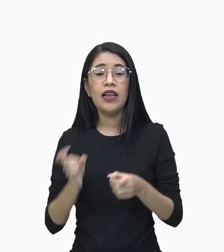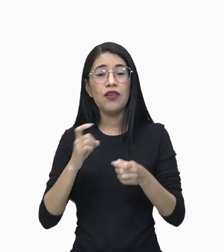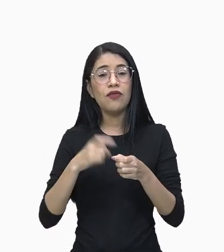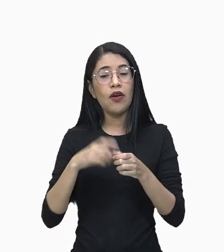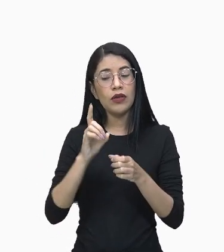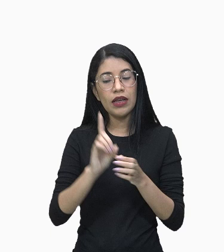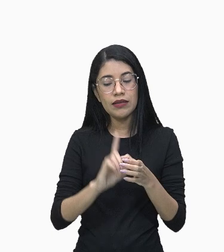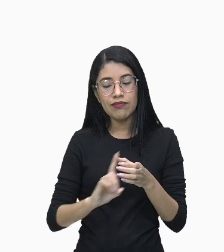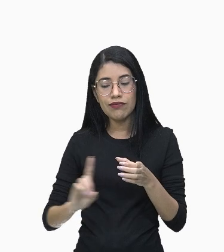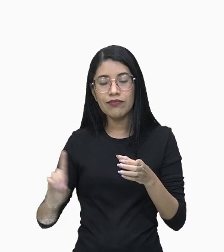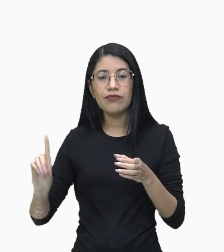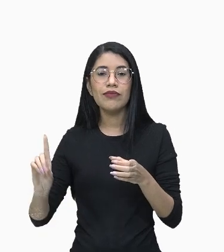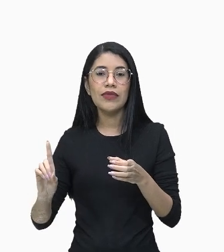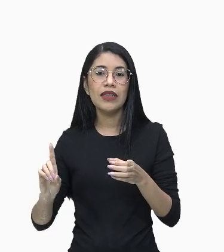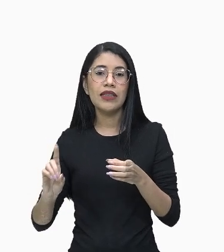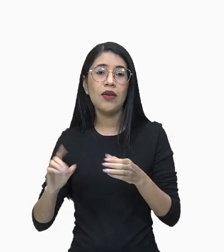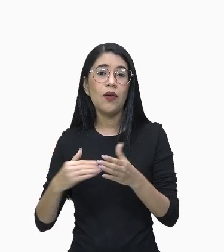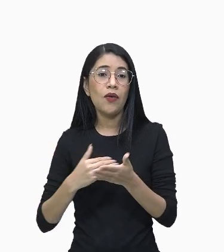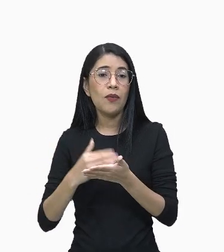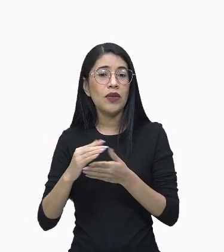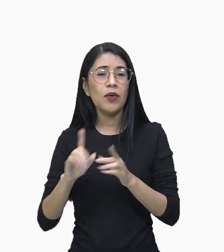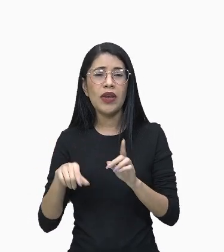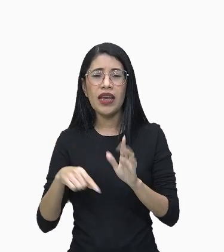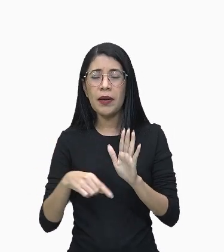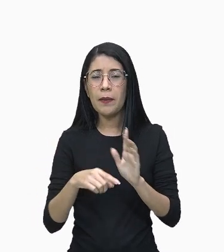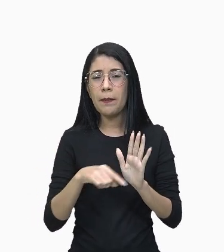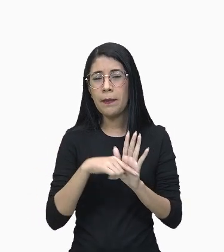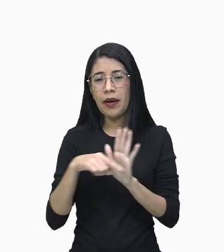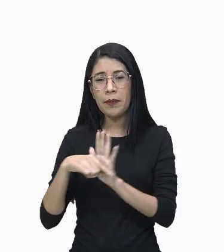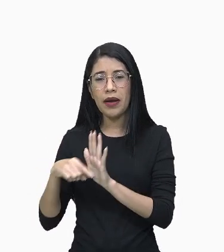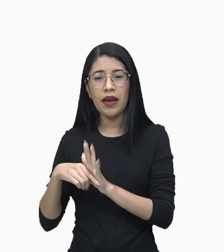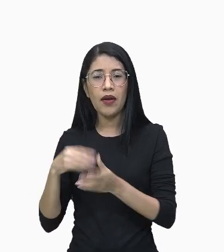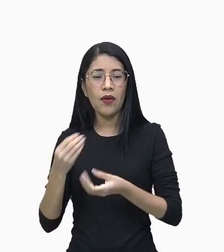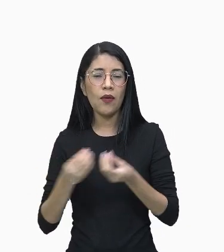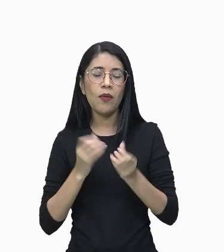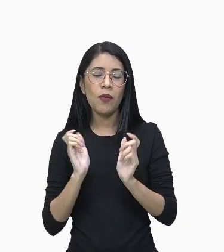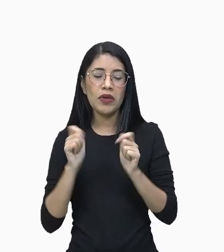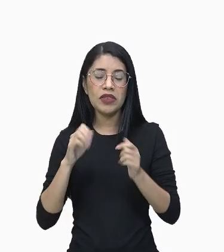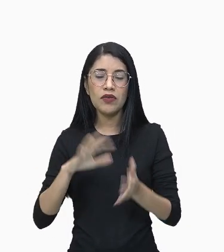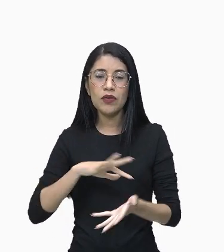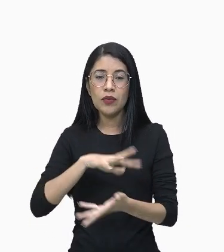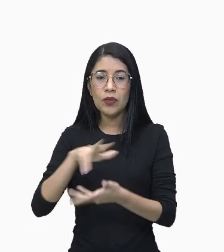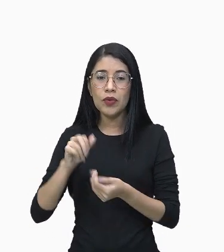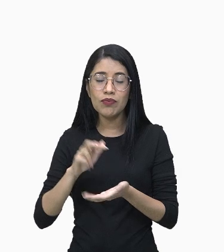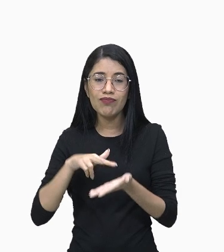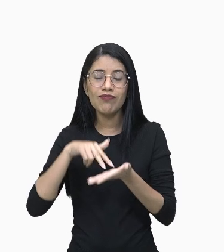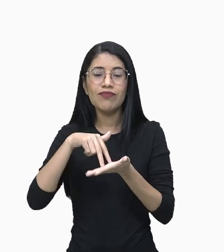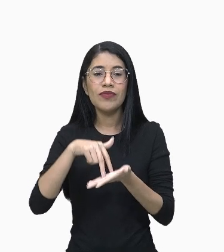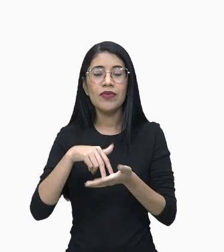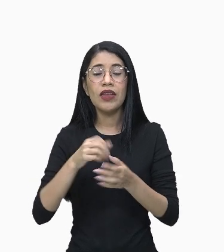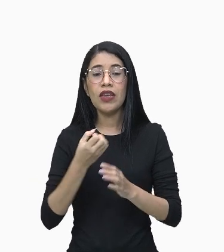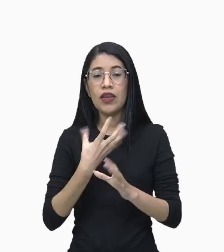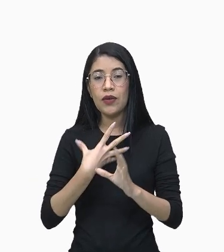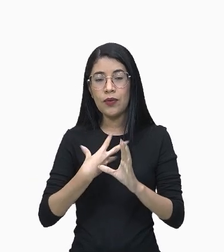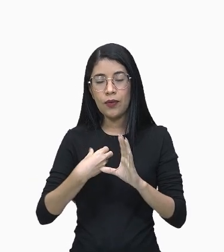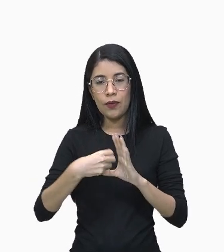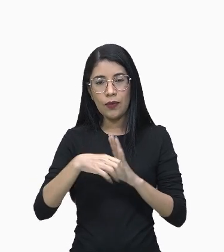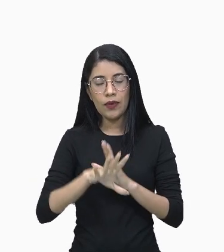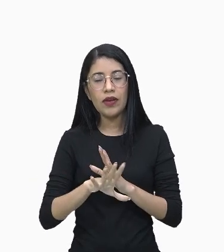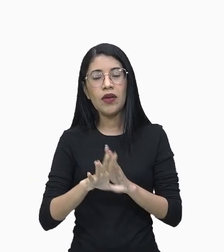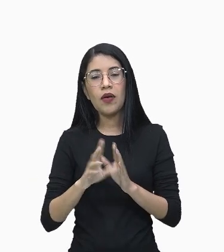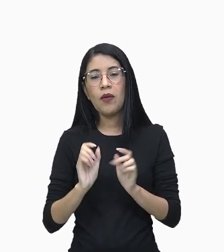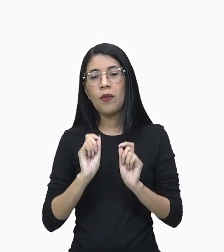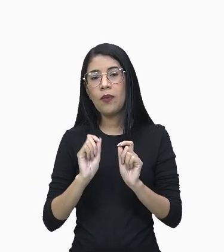a negatividade define um modo de se afirmar no mundo e o eu lírico se mostrará